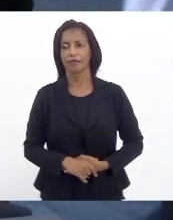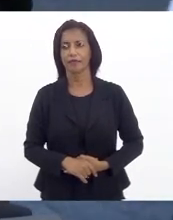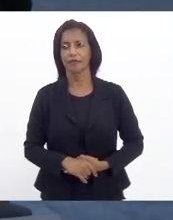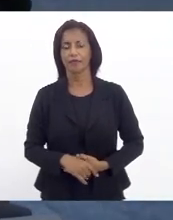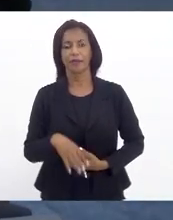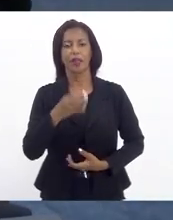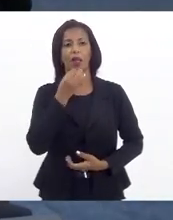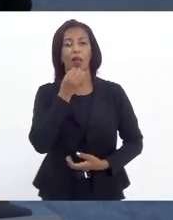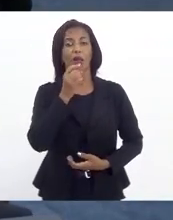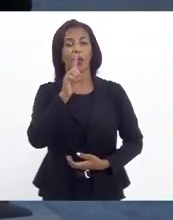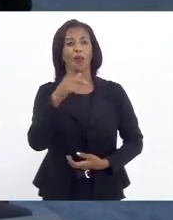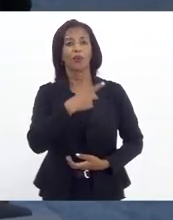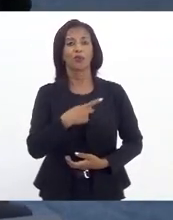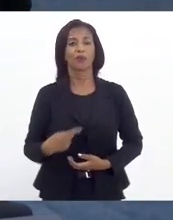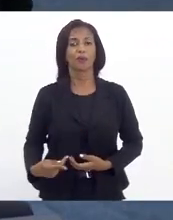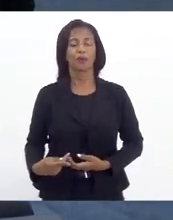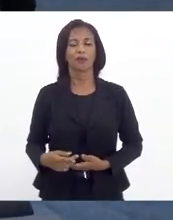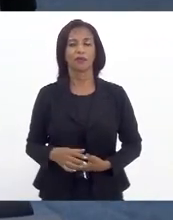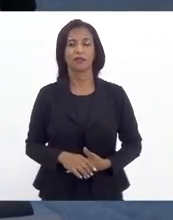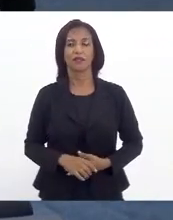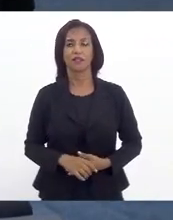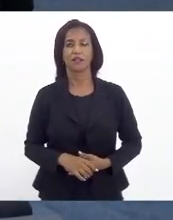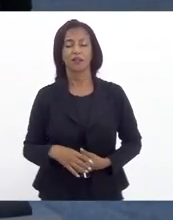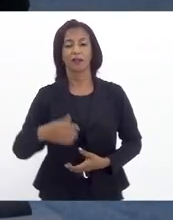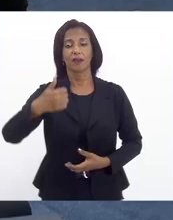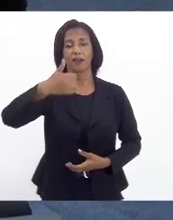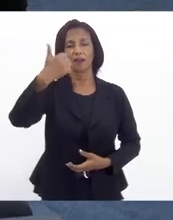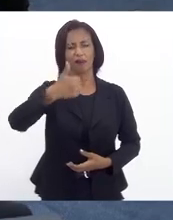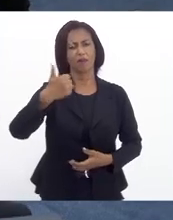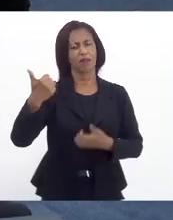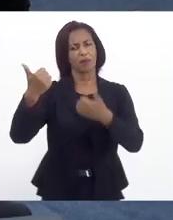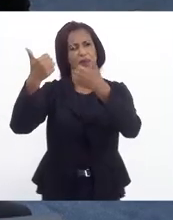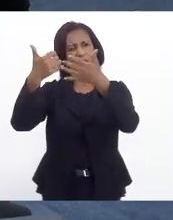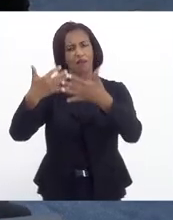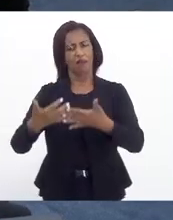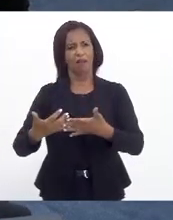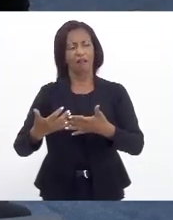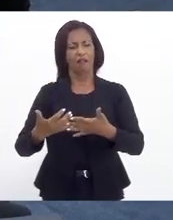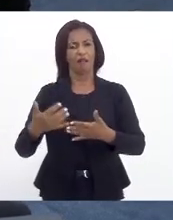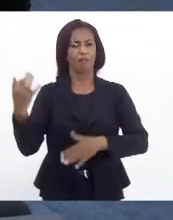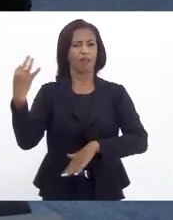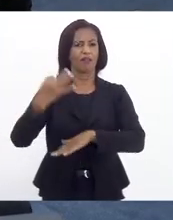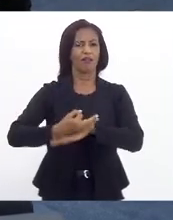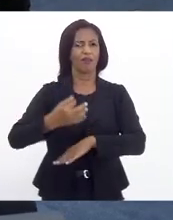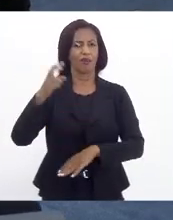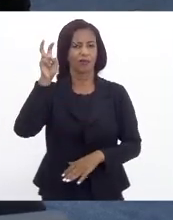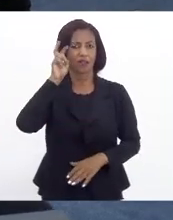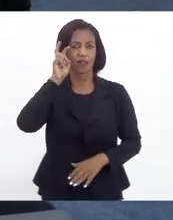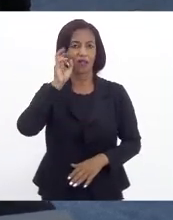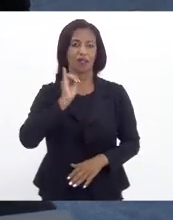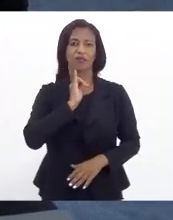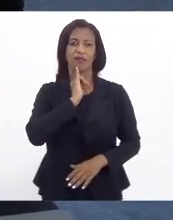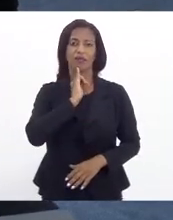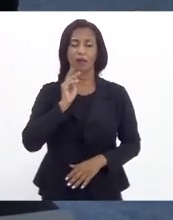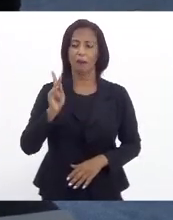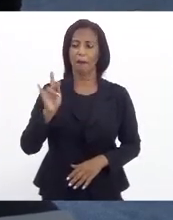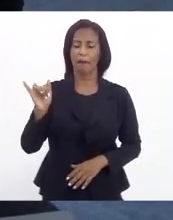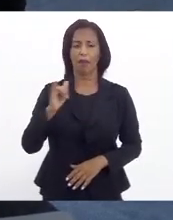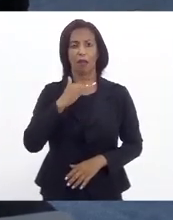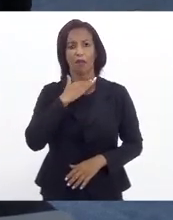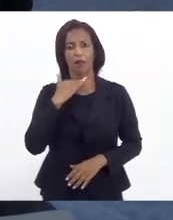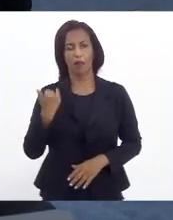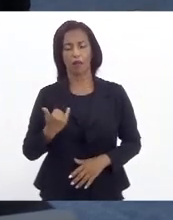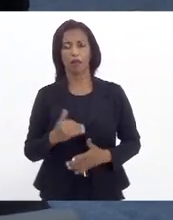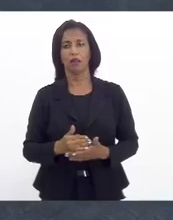Bom dia, presidente. Bom dia a Bom dia, meu irmão. Queria, primeiramente, justificar a minha ausência na quinta-feira. Já sabe, né? Infelizmente, meu pai veio a falecer.